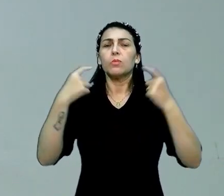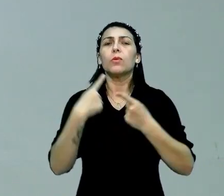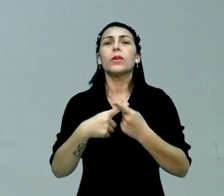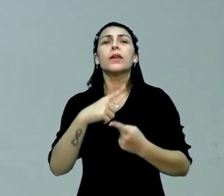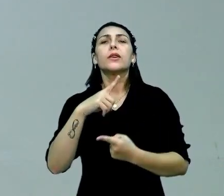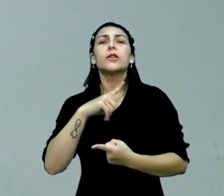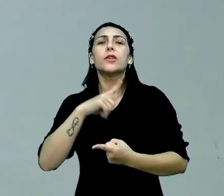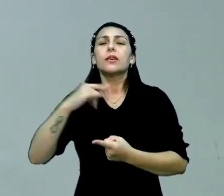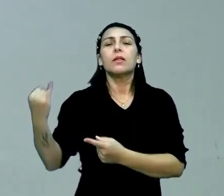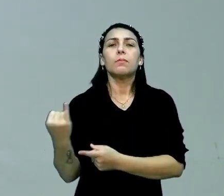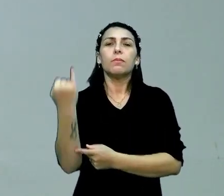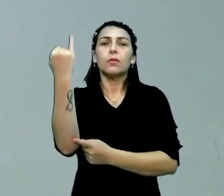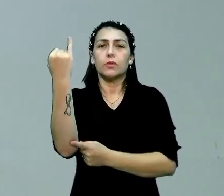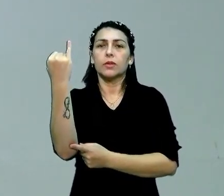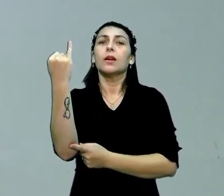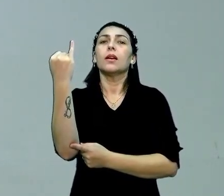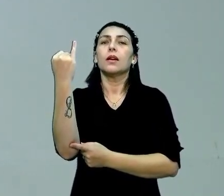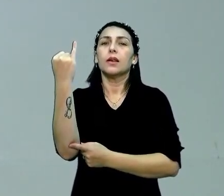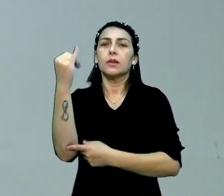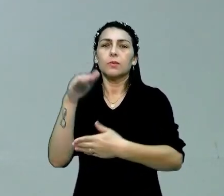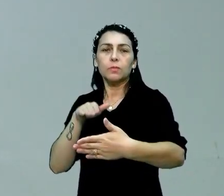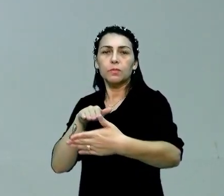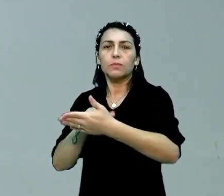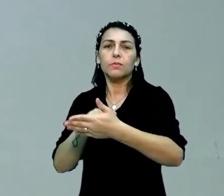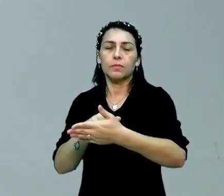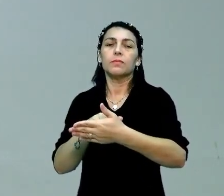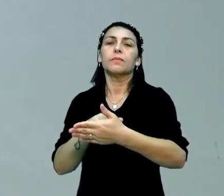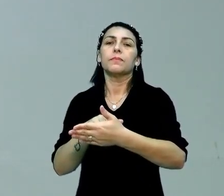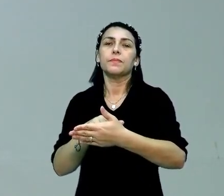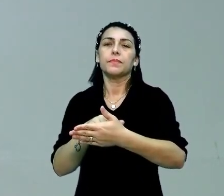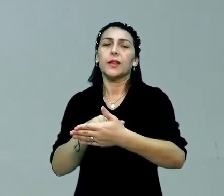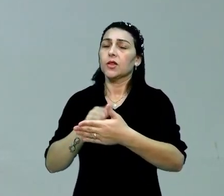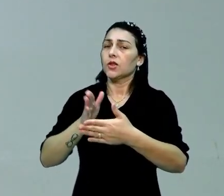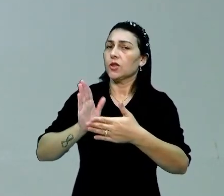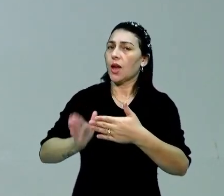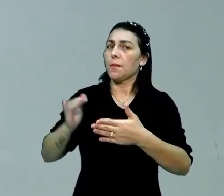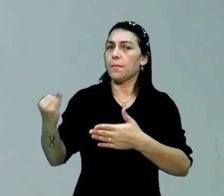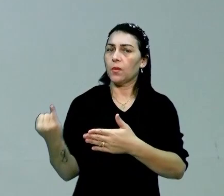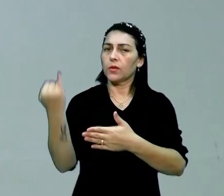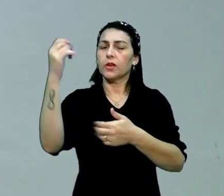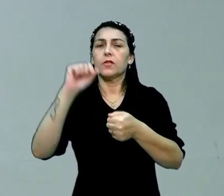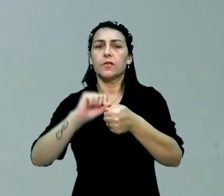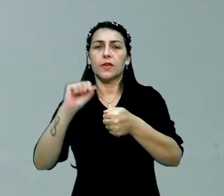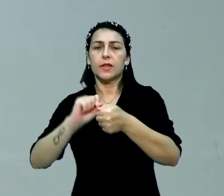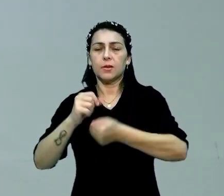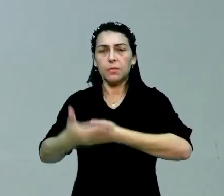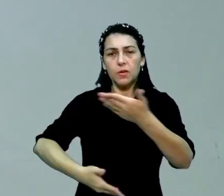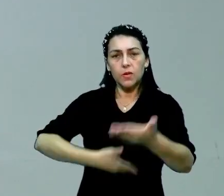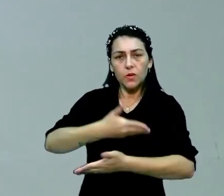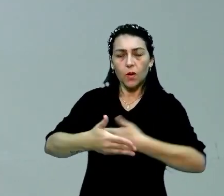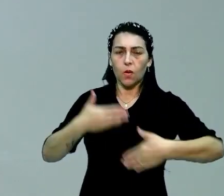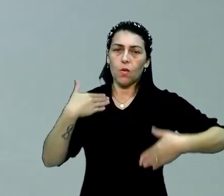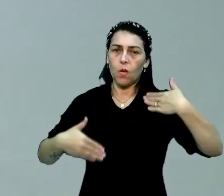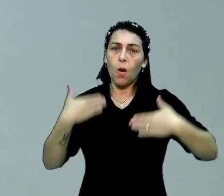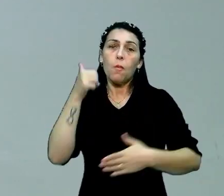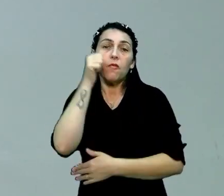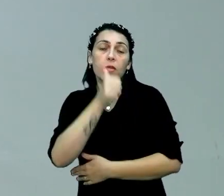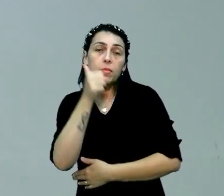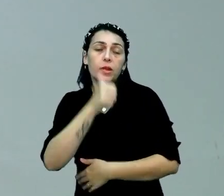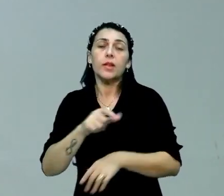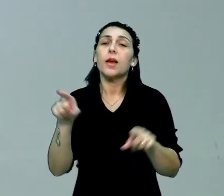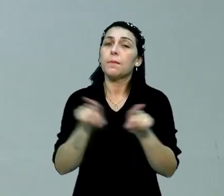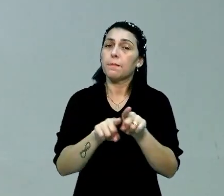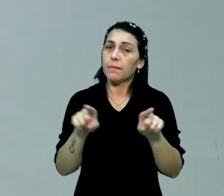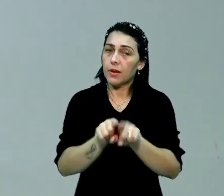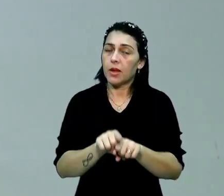tinham essa importância para o combate. No caso, já é até importante fazer uma correlação com o corpo feminino, que